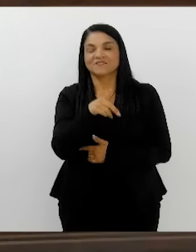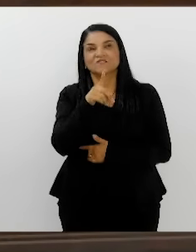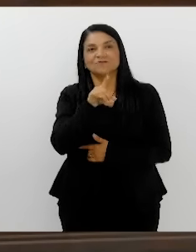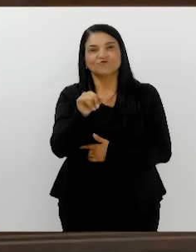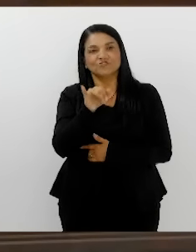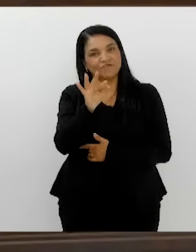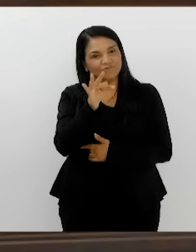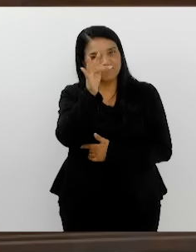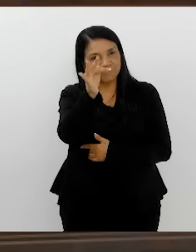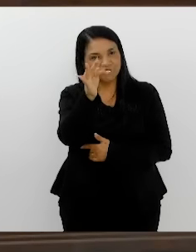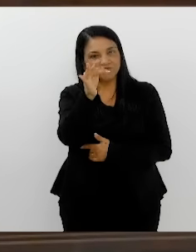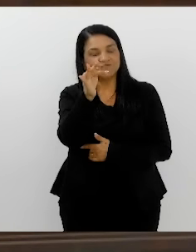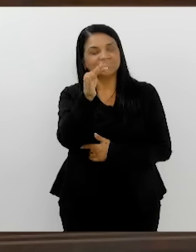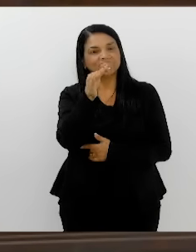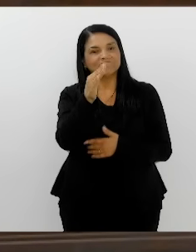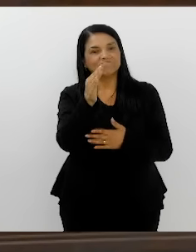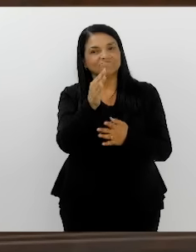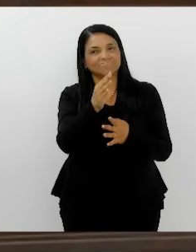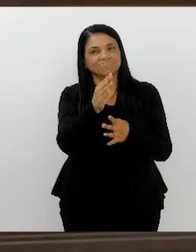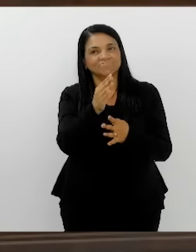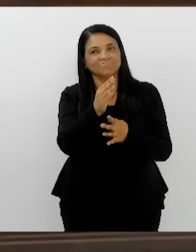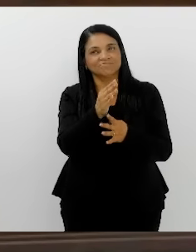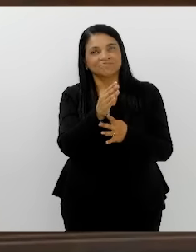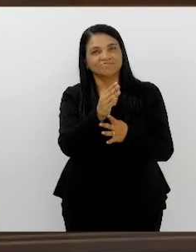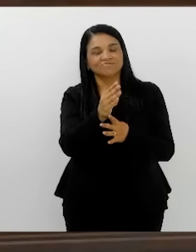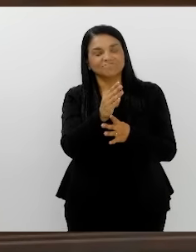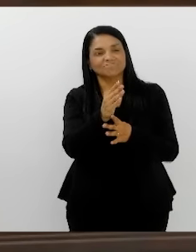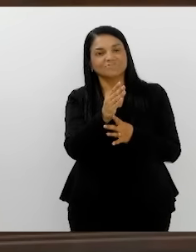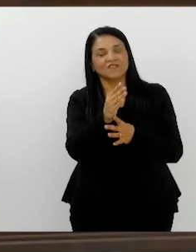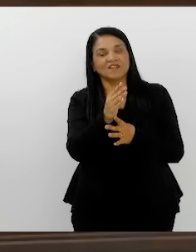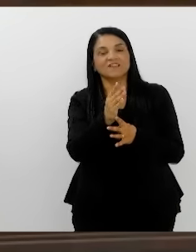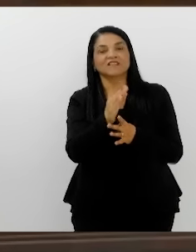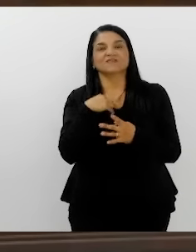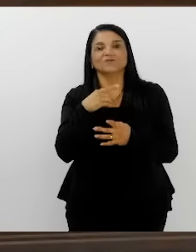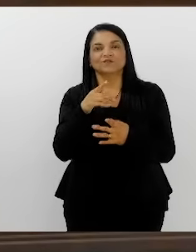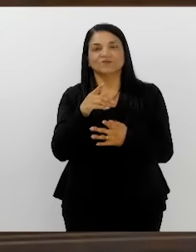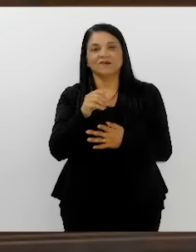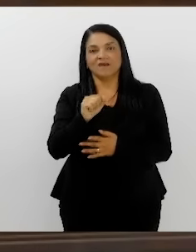possa cerrar as fileiras dos terciários dos Arautos do Evangelho.